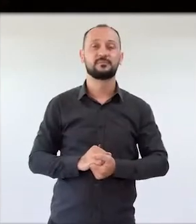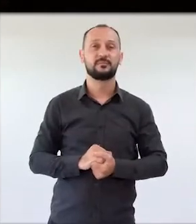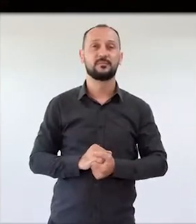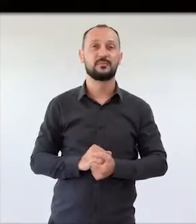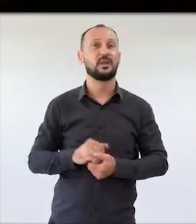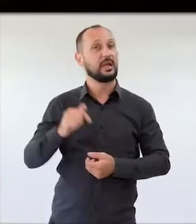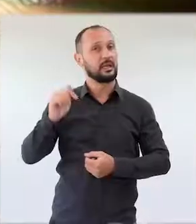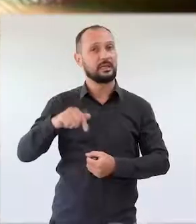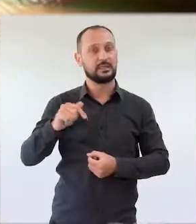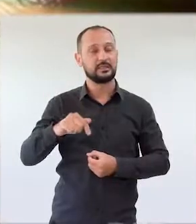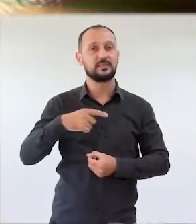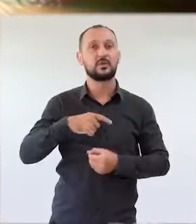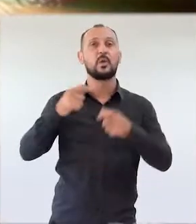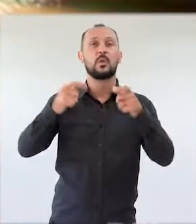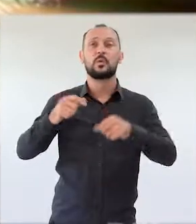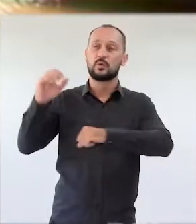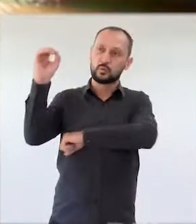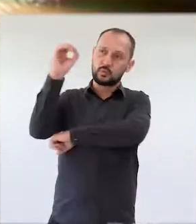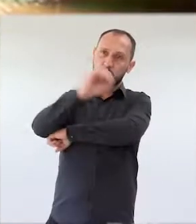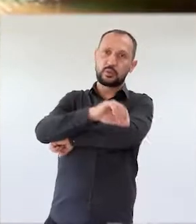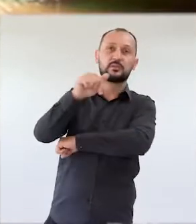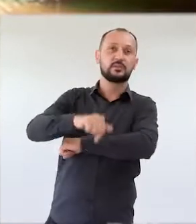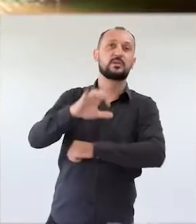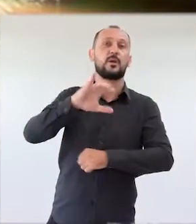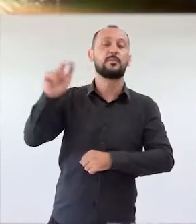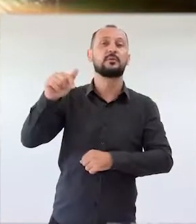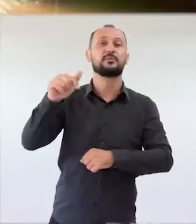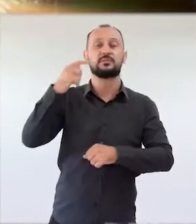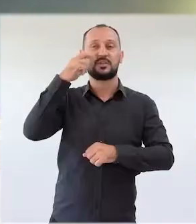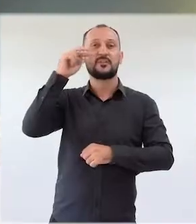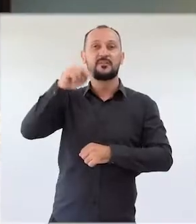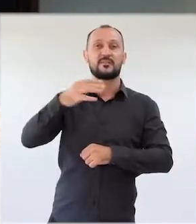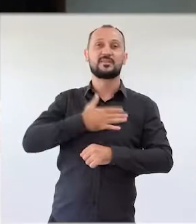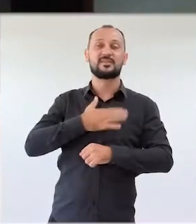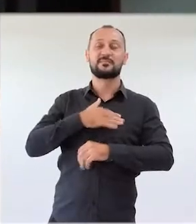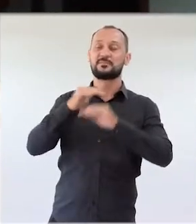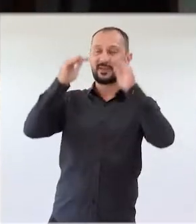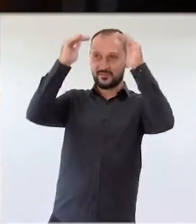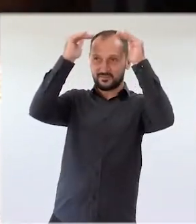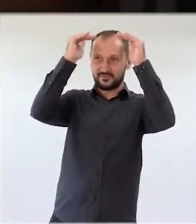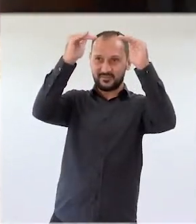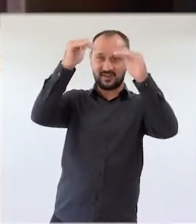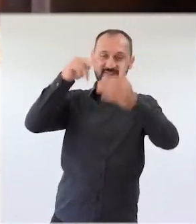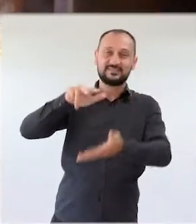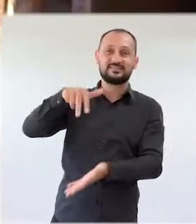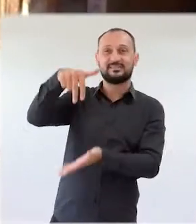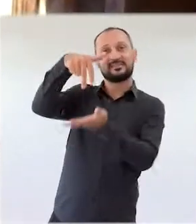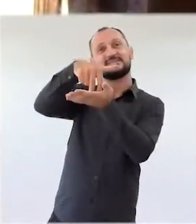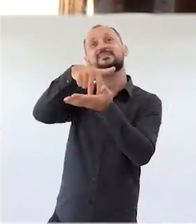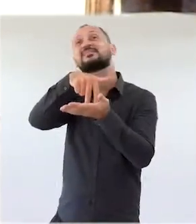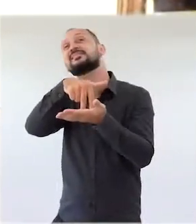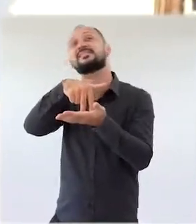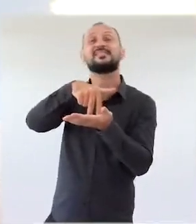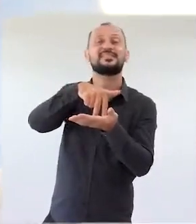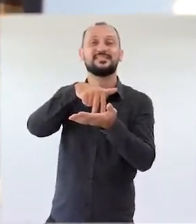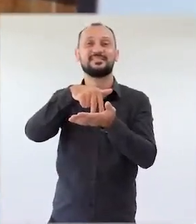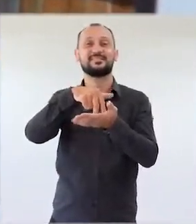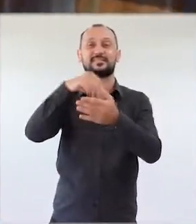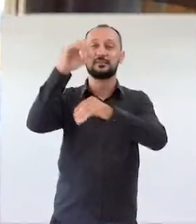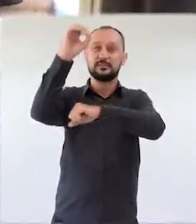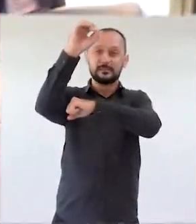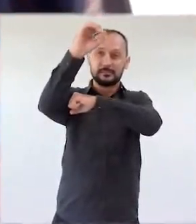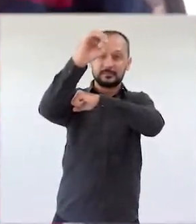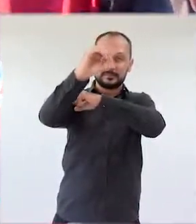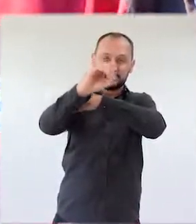pôres do sol mais bonitos de Campo Grande. Aqui é um dos pôr do sol mais bonitos de Campo Grande e assiste daqui,